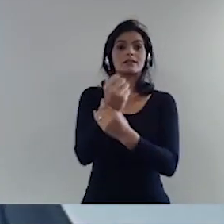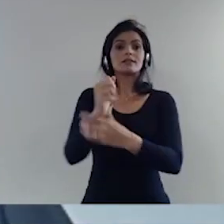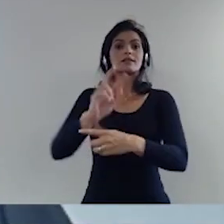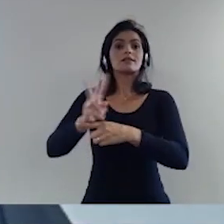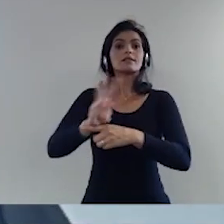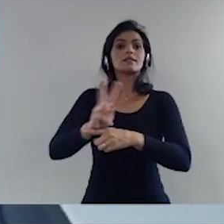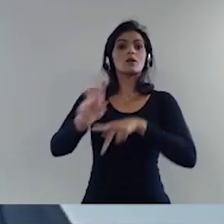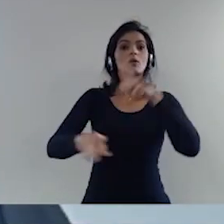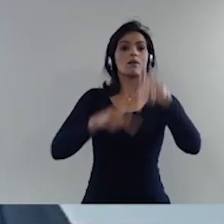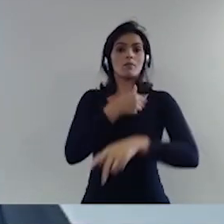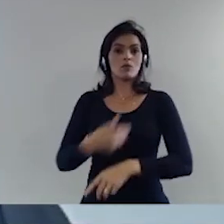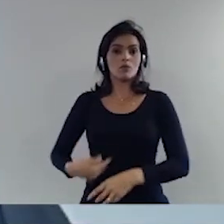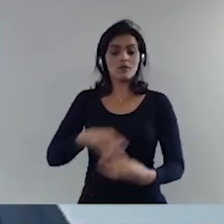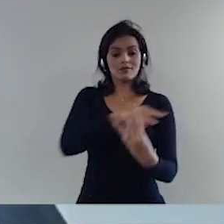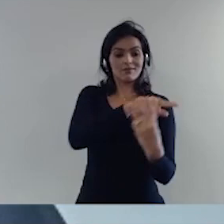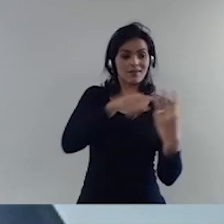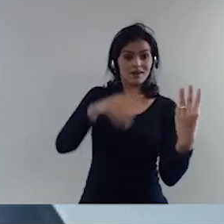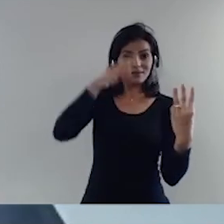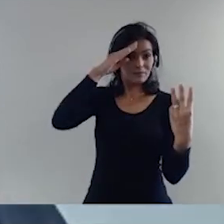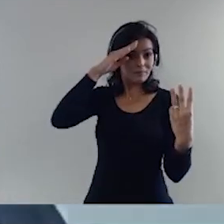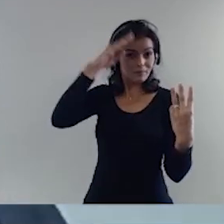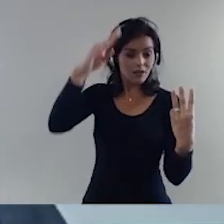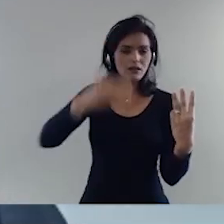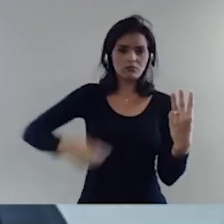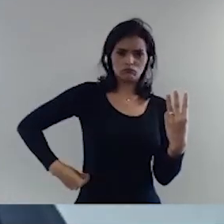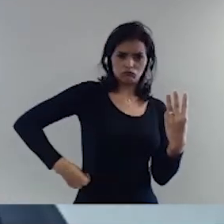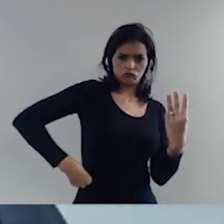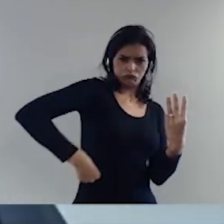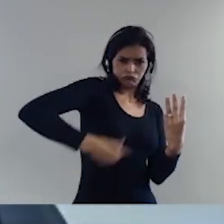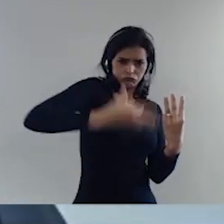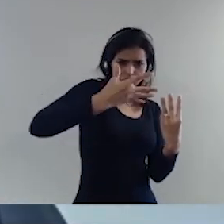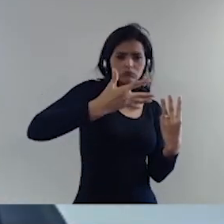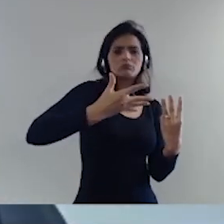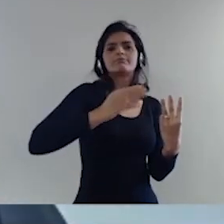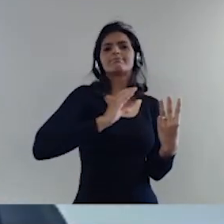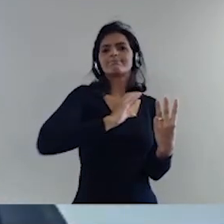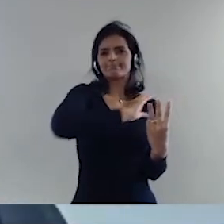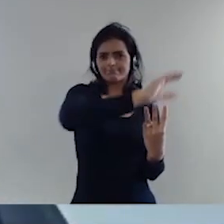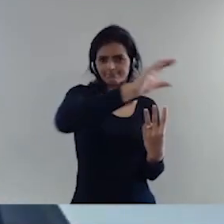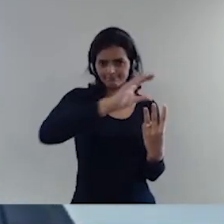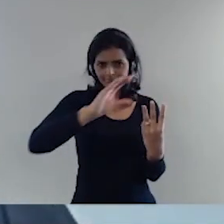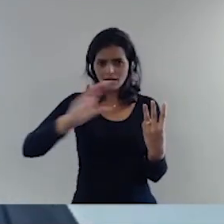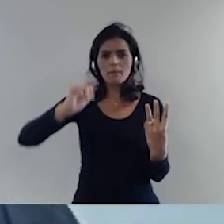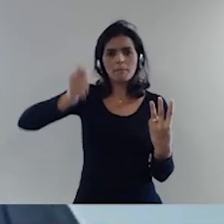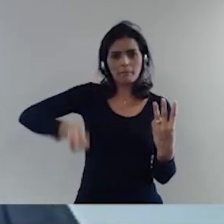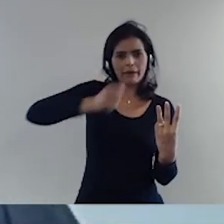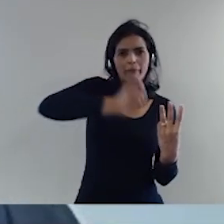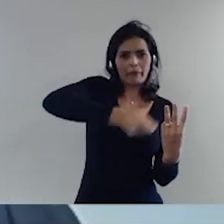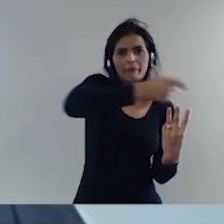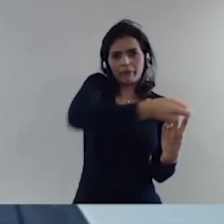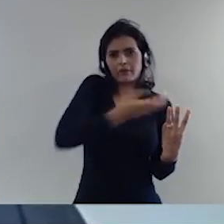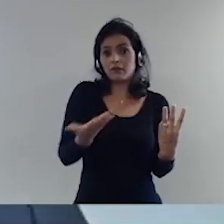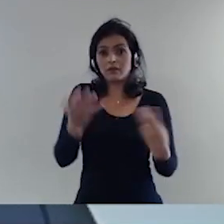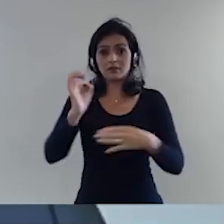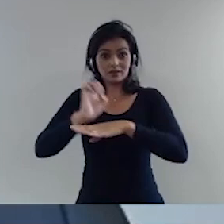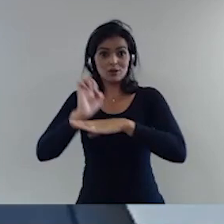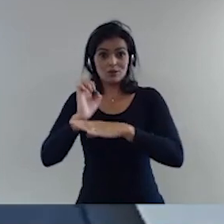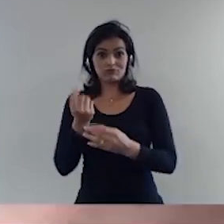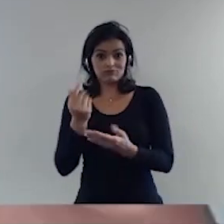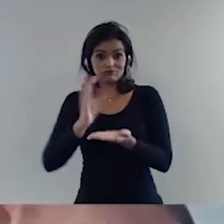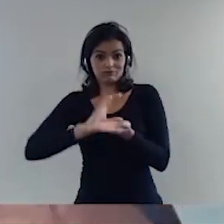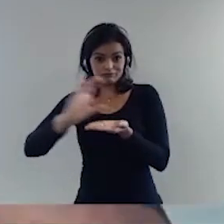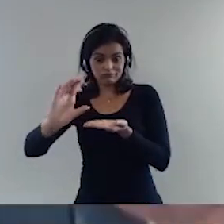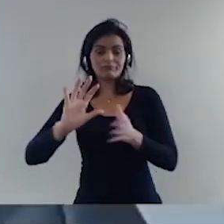que essas 3 atividades consomem grande parte dos orçamentos estaduais. Aqui a gente